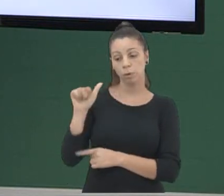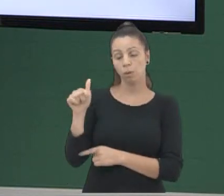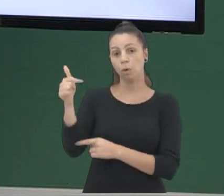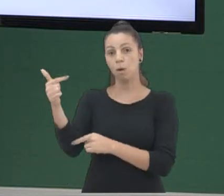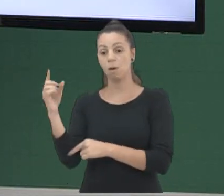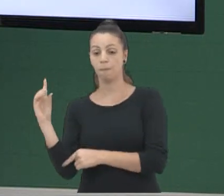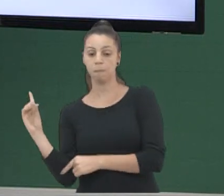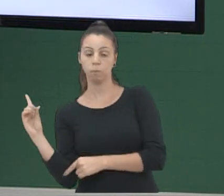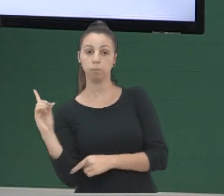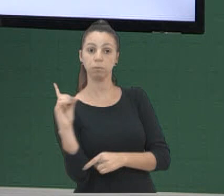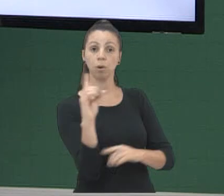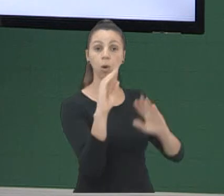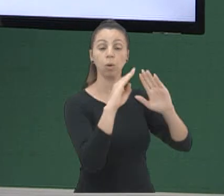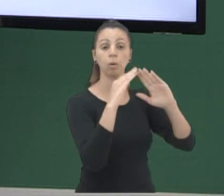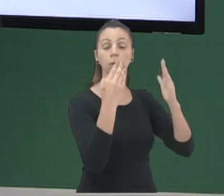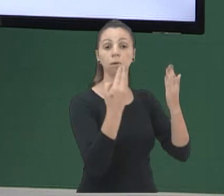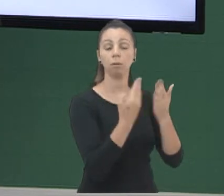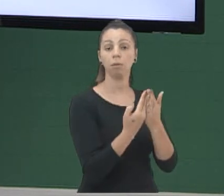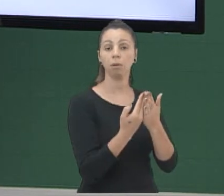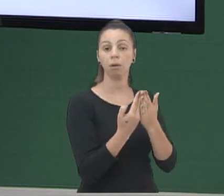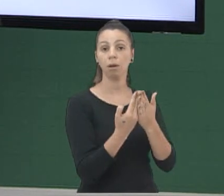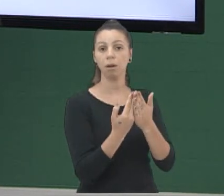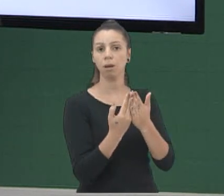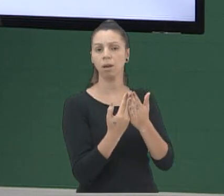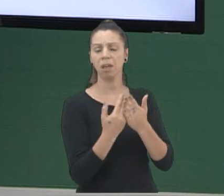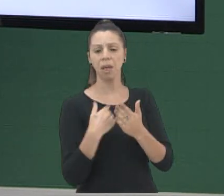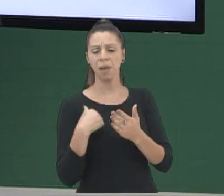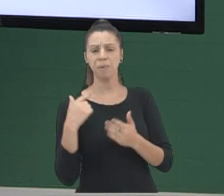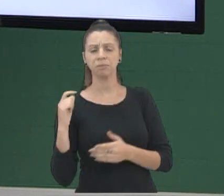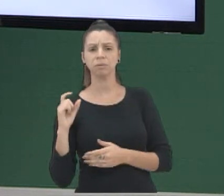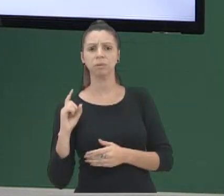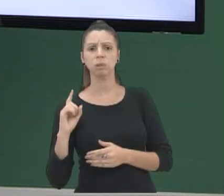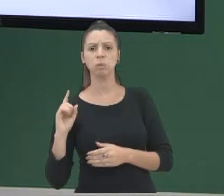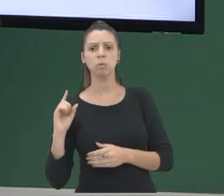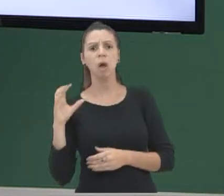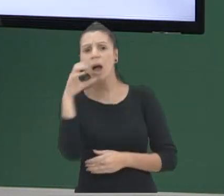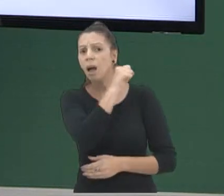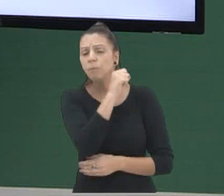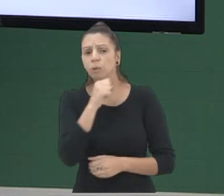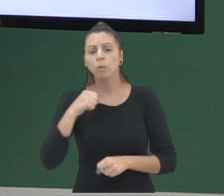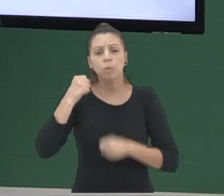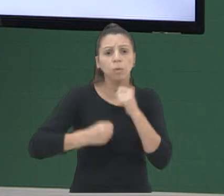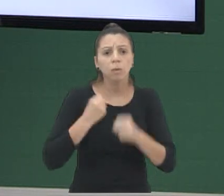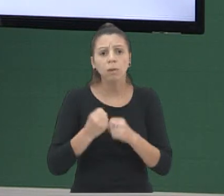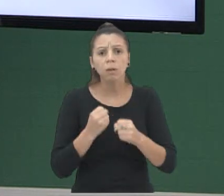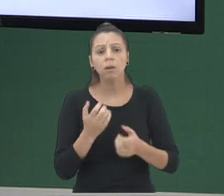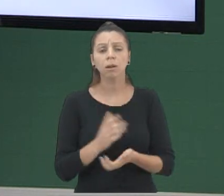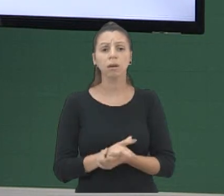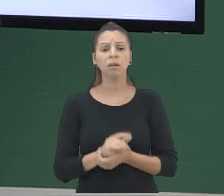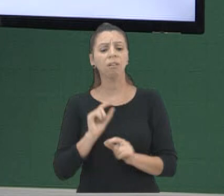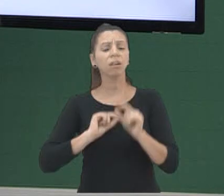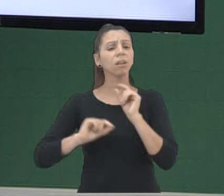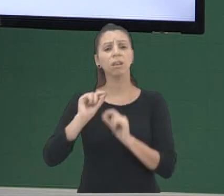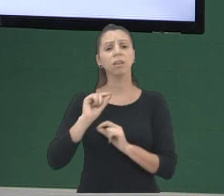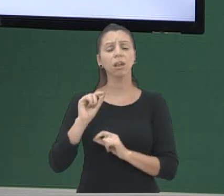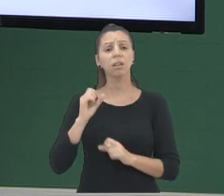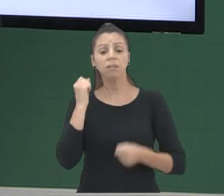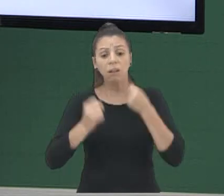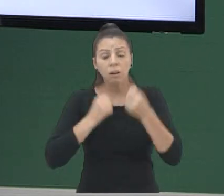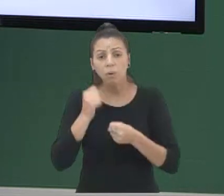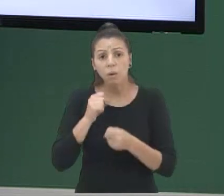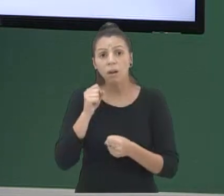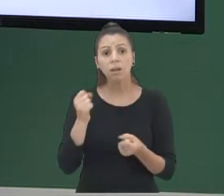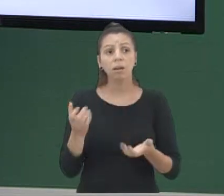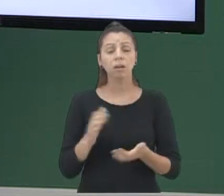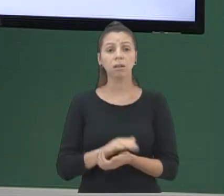sua casa, literalmente correndo. Quem que tá vindo correndo aqui? Quem que tá indo correndo, aliás, né?